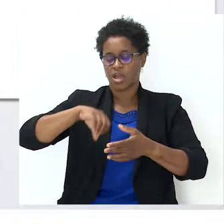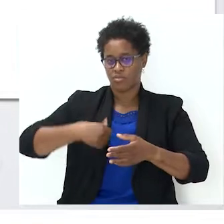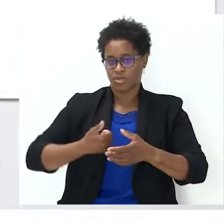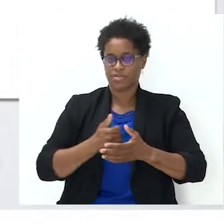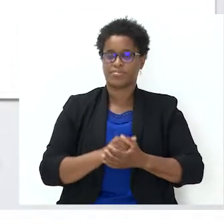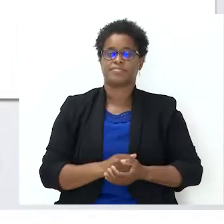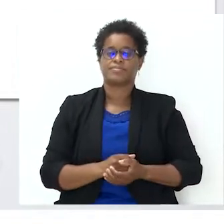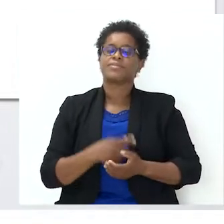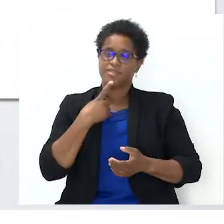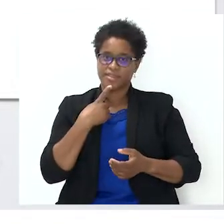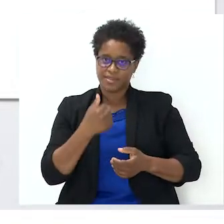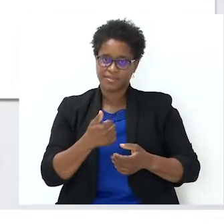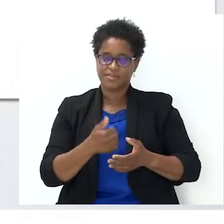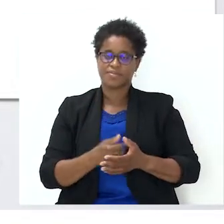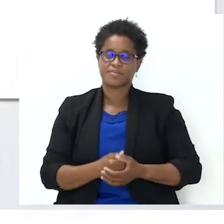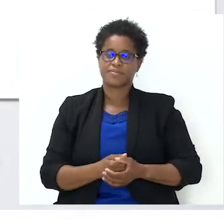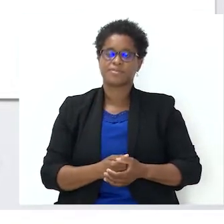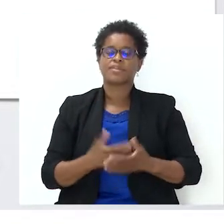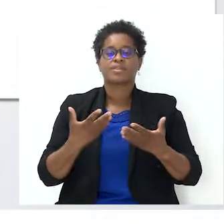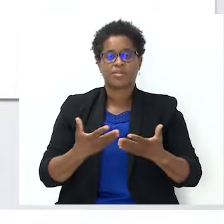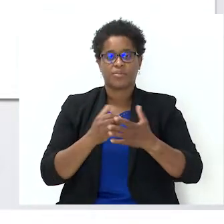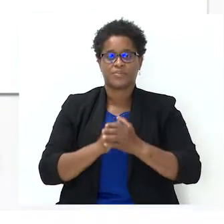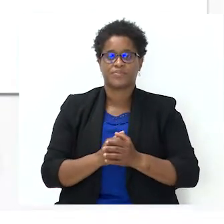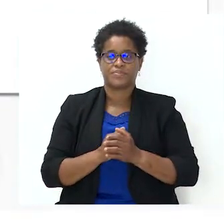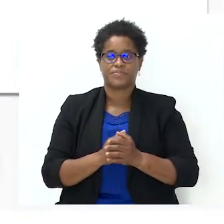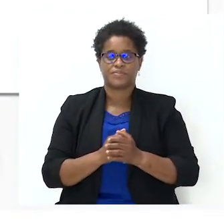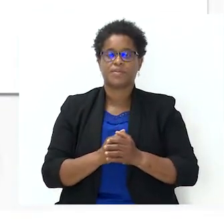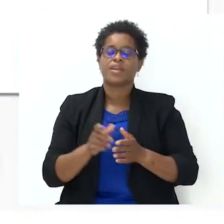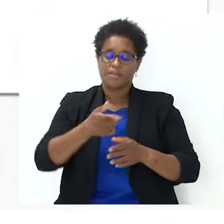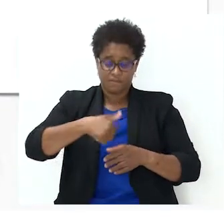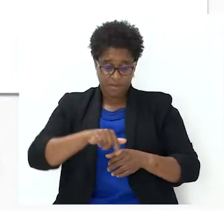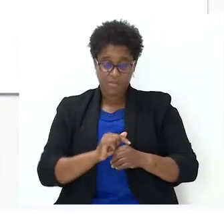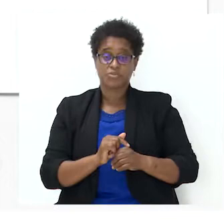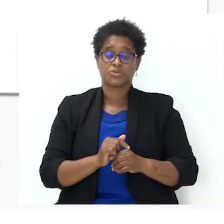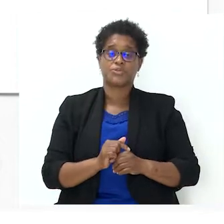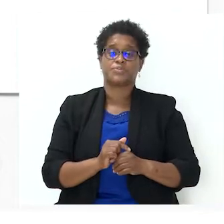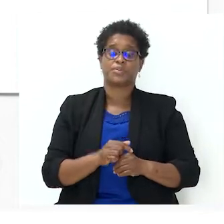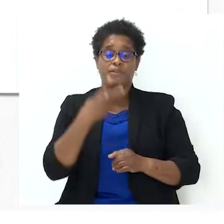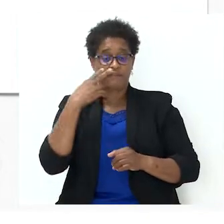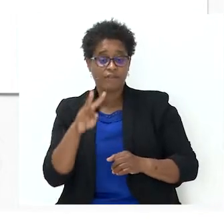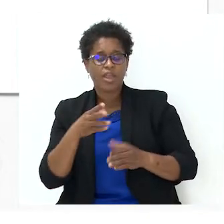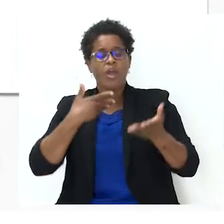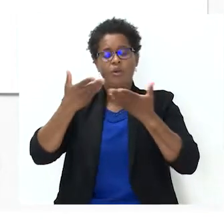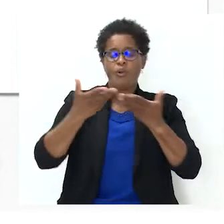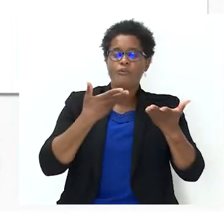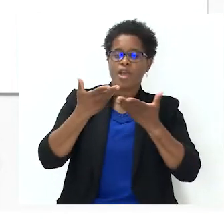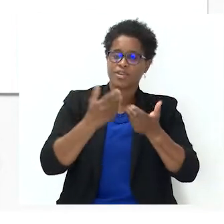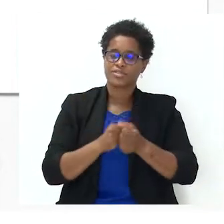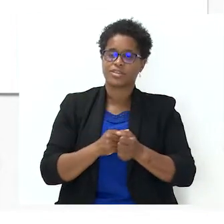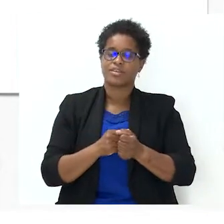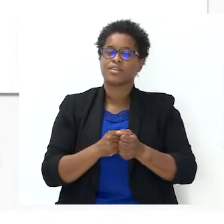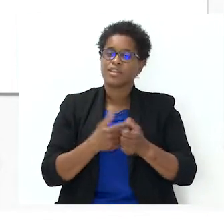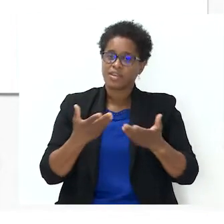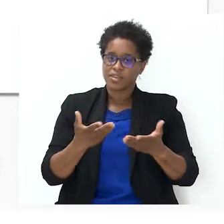Verde. Certo? Ora bem, vamos ver a conversa